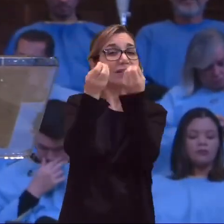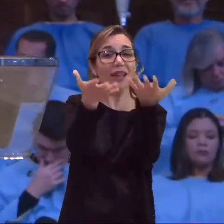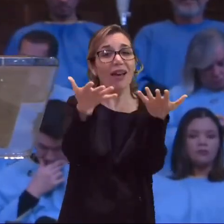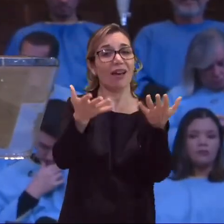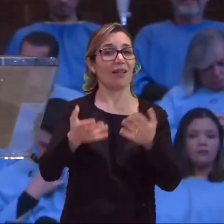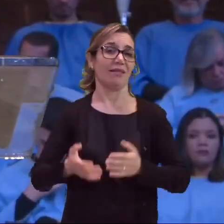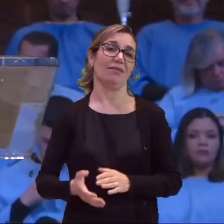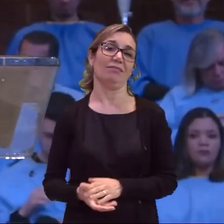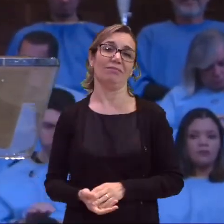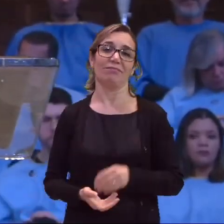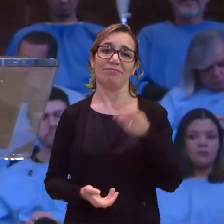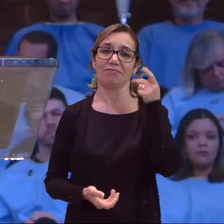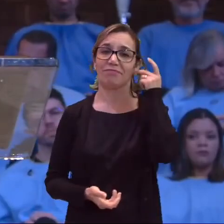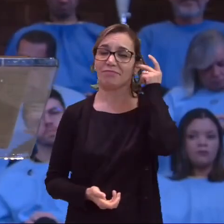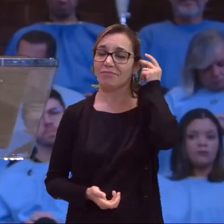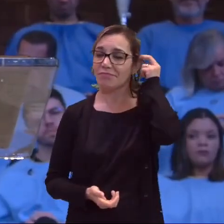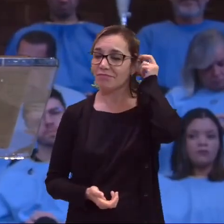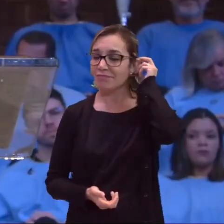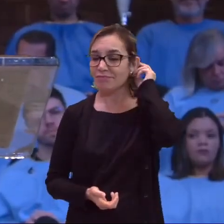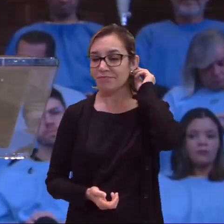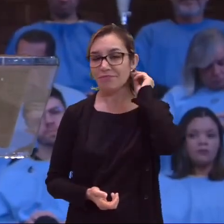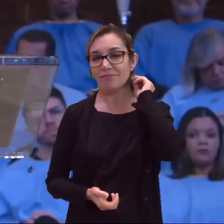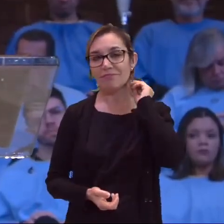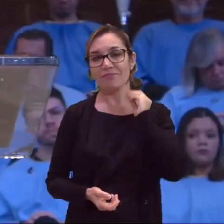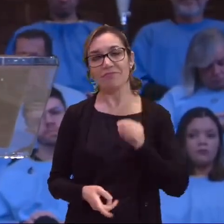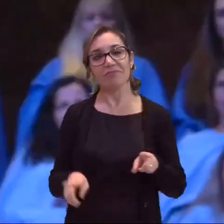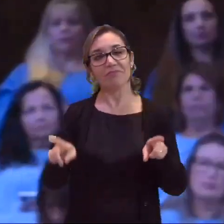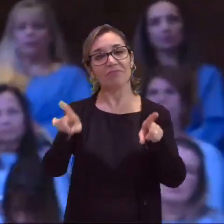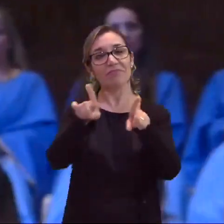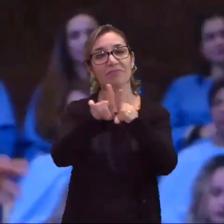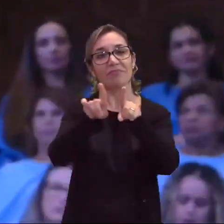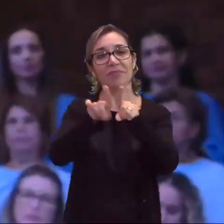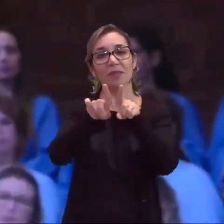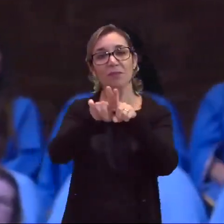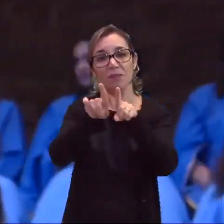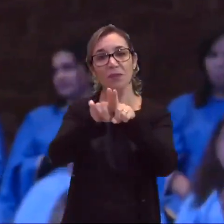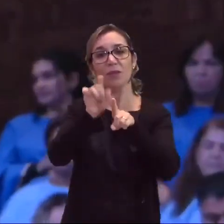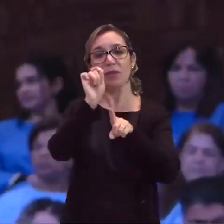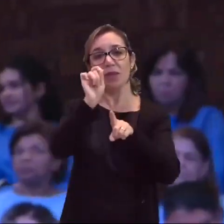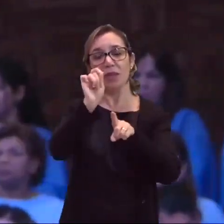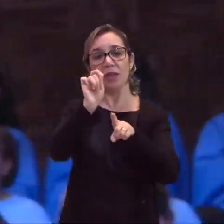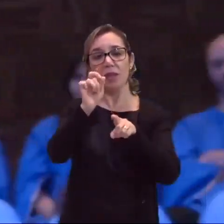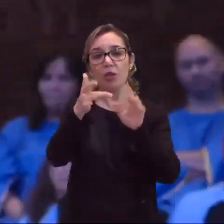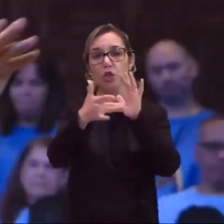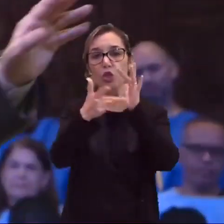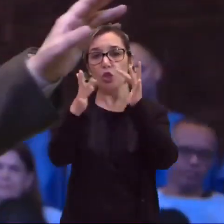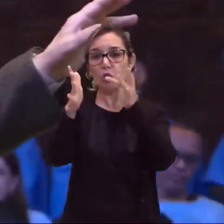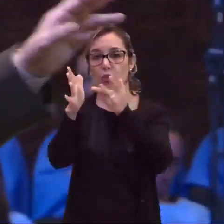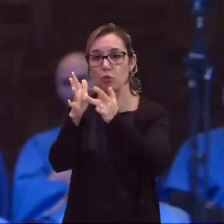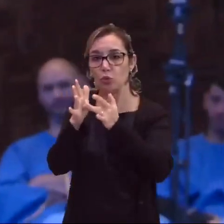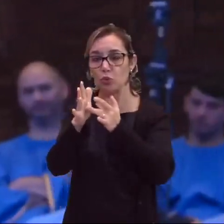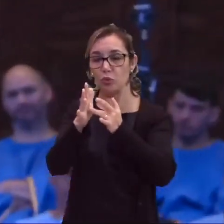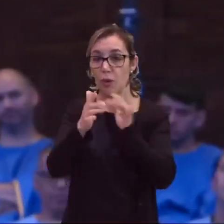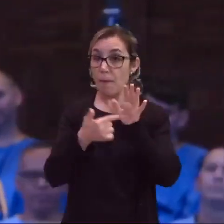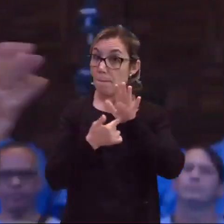sobre a nossa vida a mãe Jesus usou um segundo contraste eu vou passar correndo por